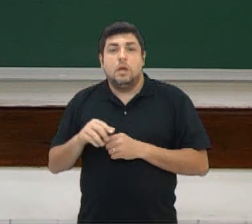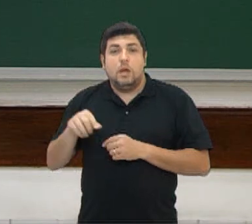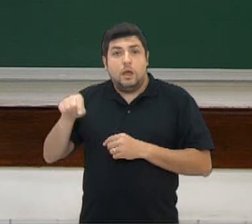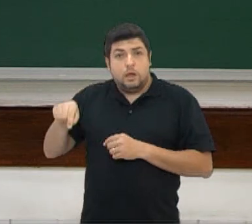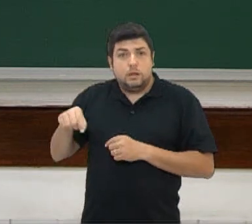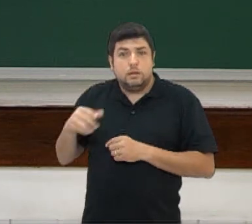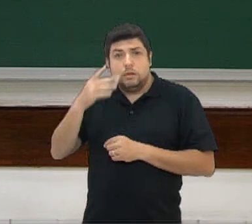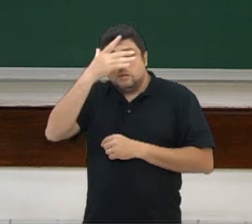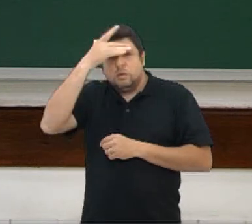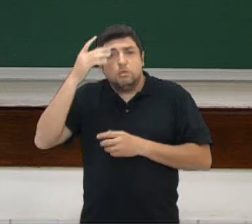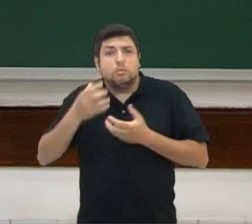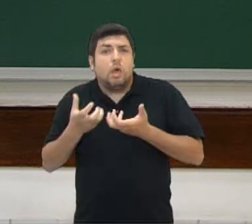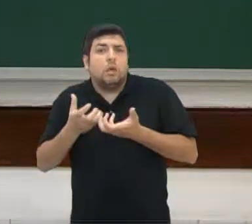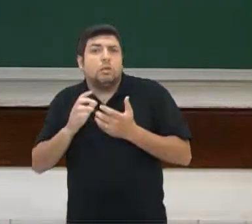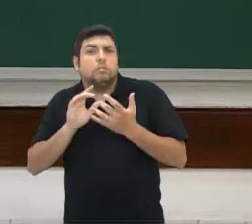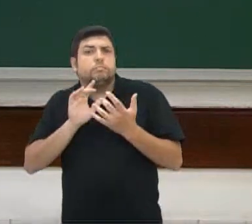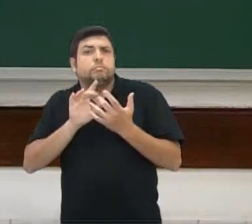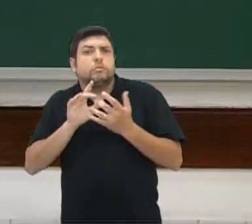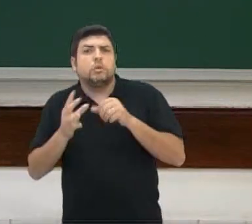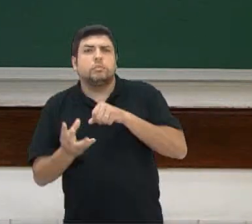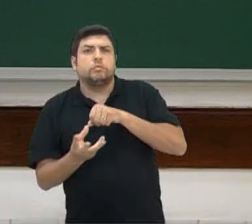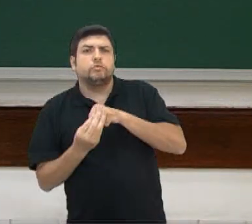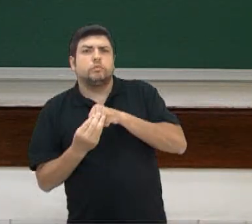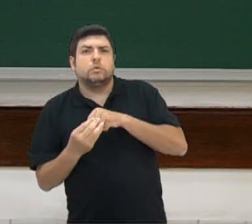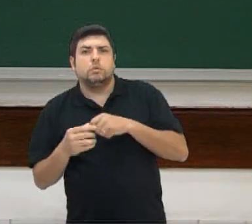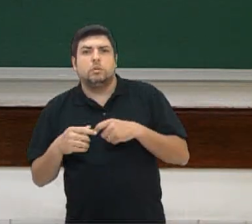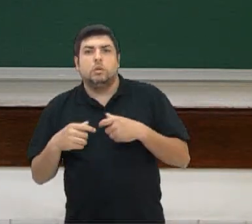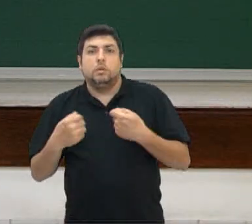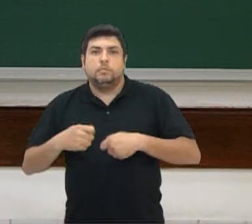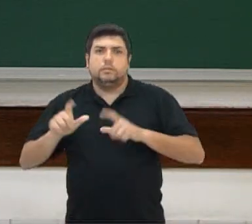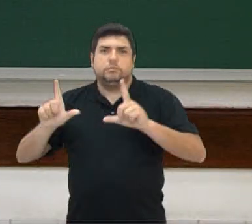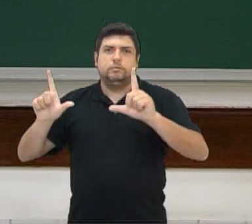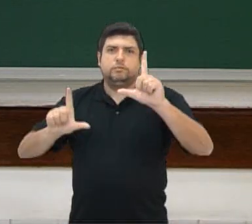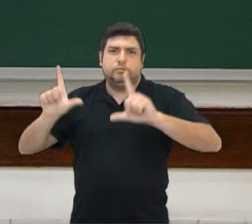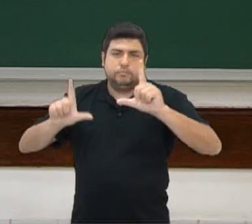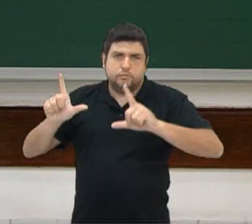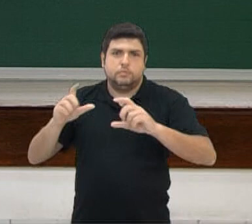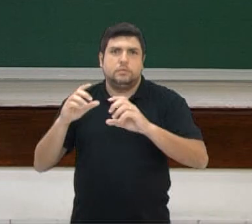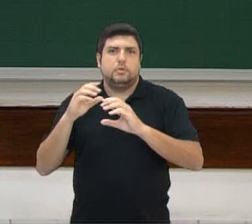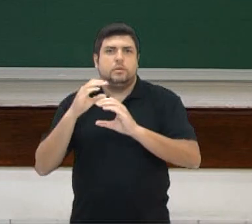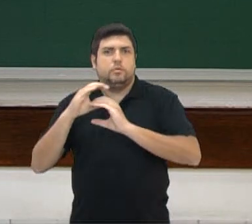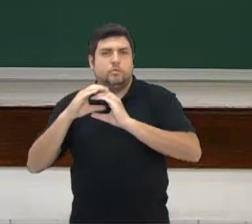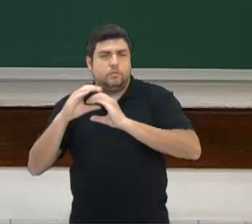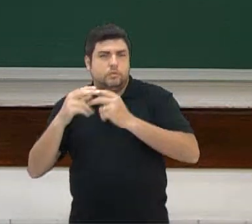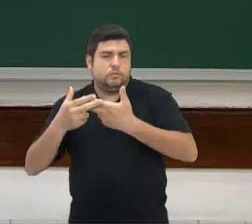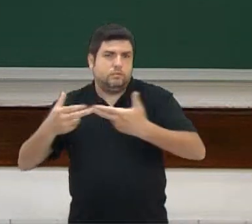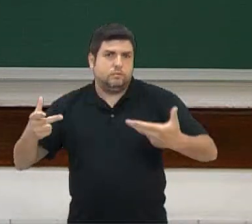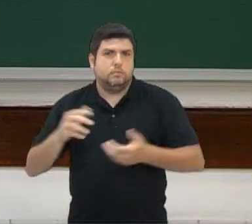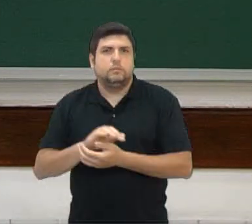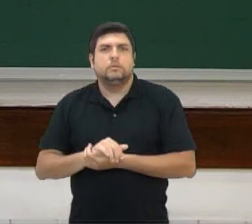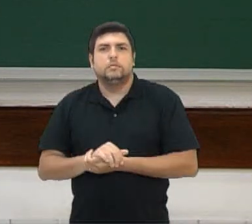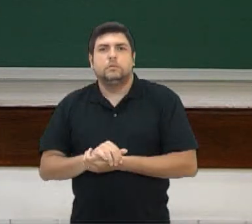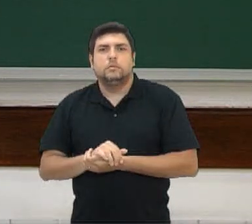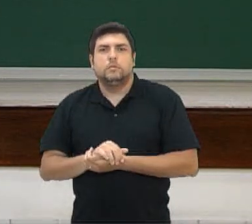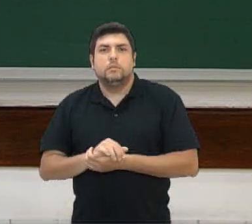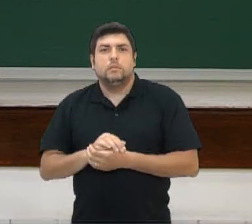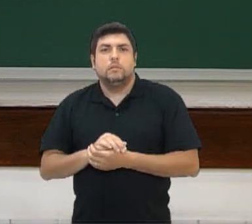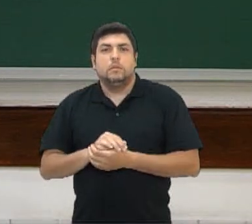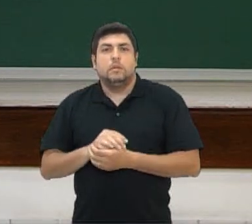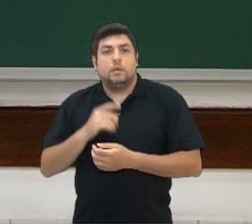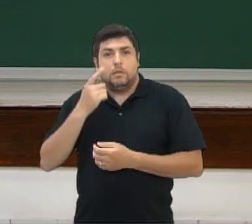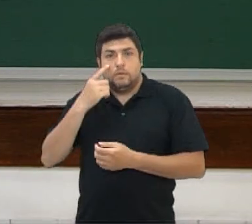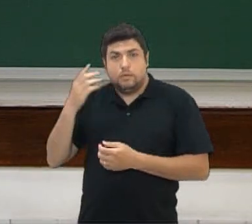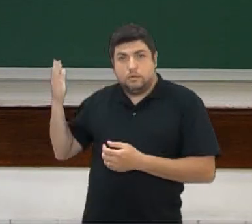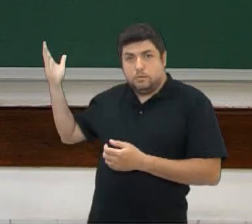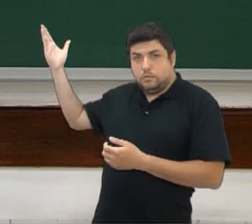ter contato também com conhecimento, quer dizer, vai ter que ter uma TV, um meio de comunicação, né? Mas esses aqui são criados para cuidar de pessoas que